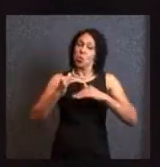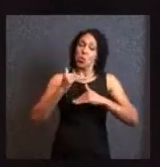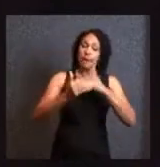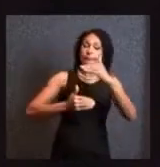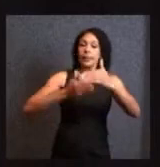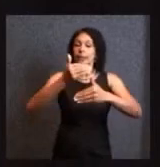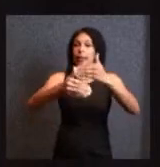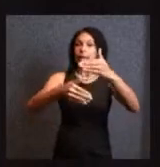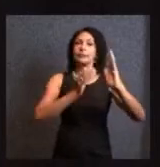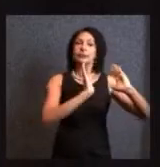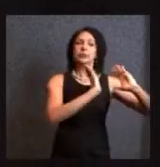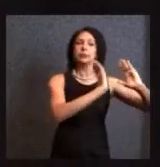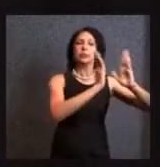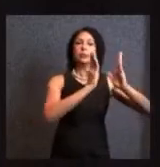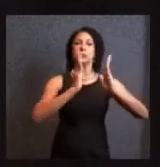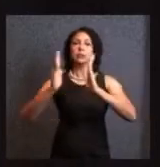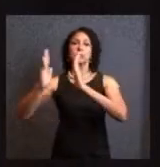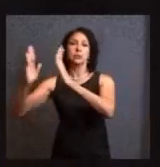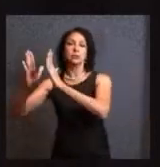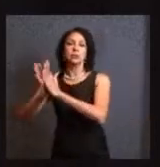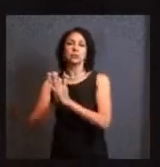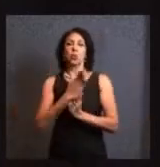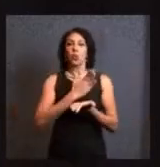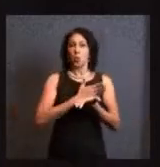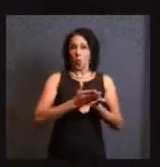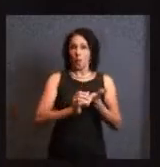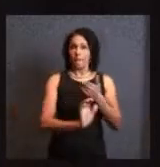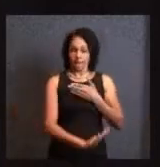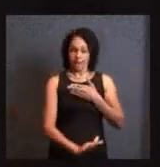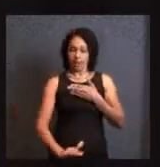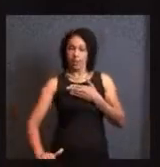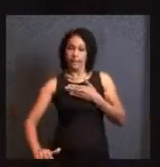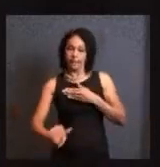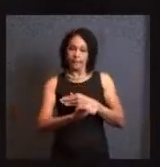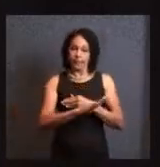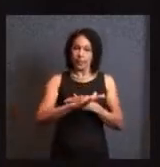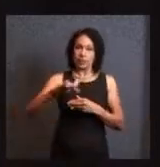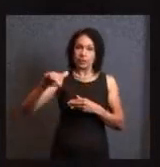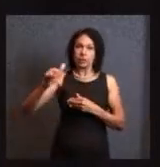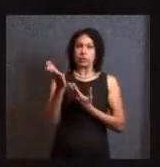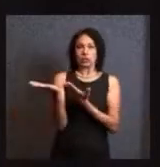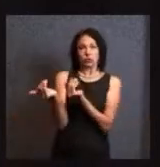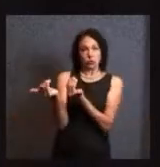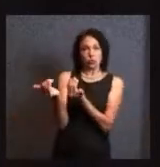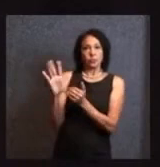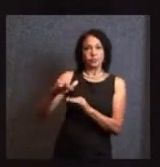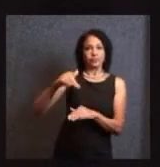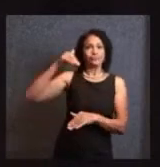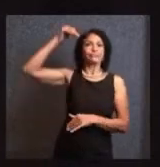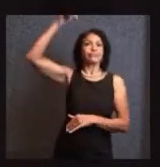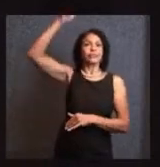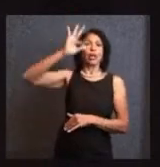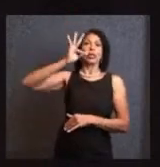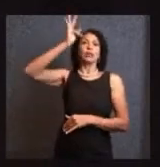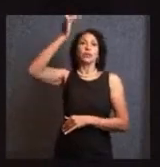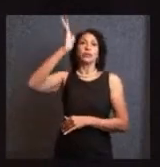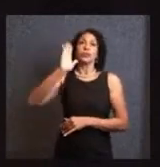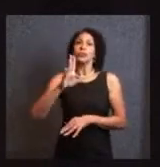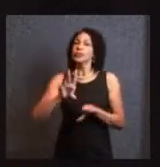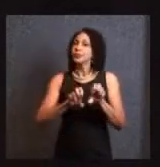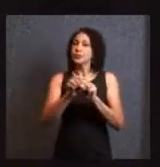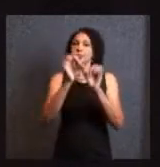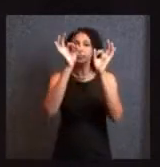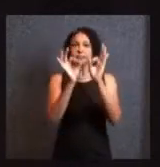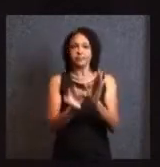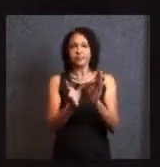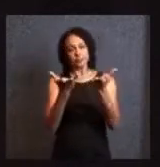infantil desenvolve um trabalho super significativo, dando esse suporte agora para uma visão pedagógica